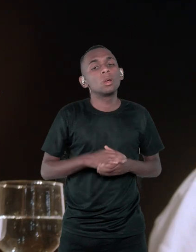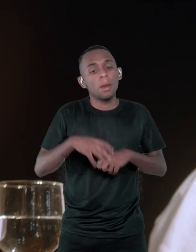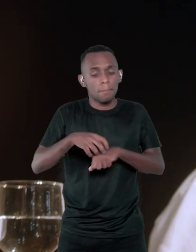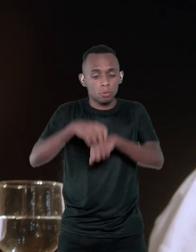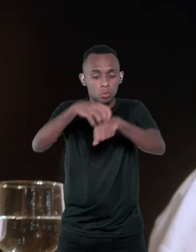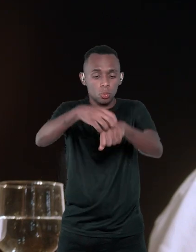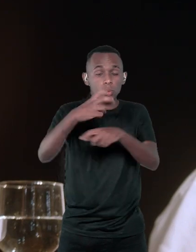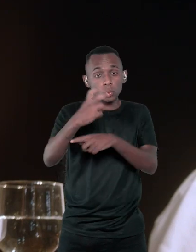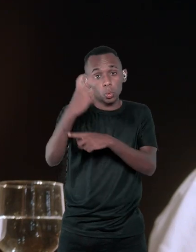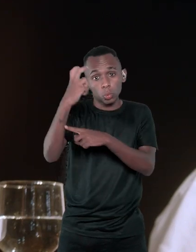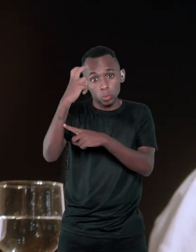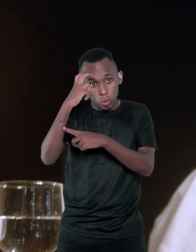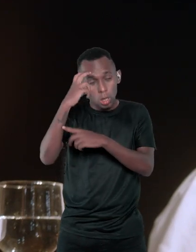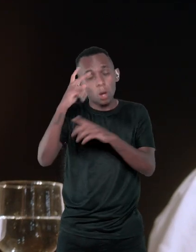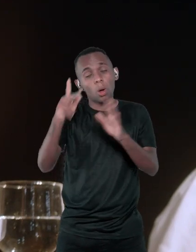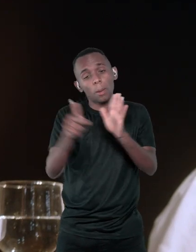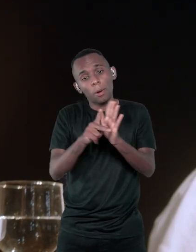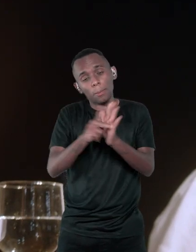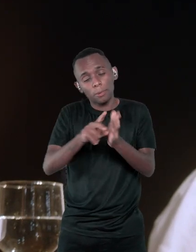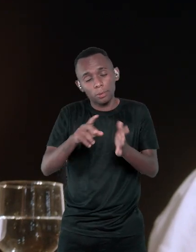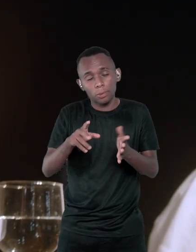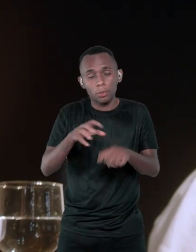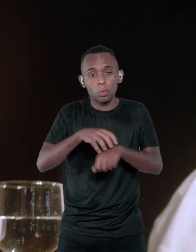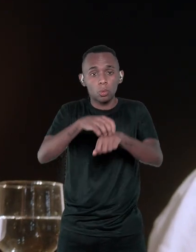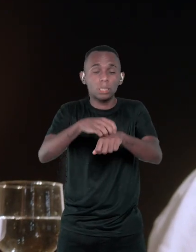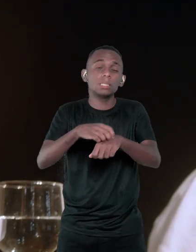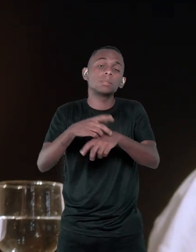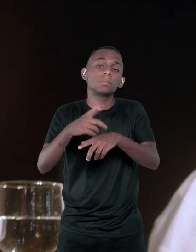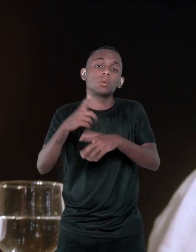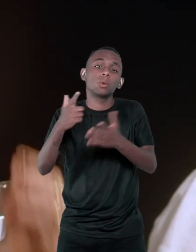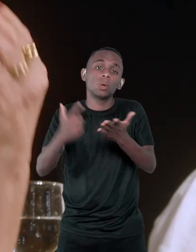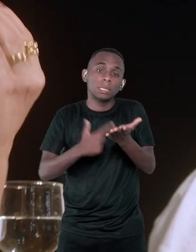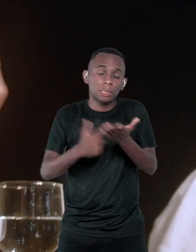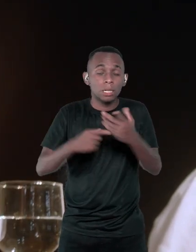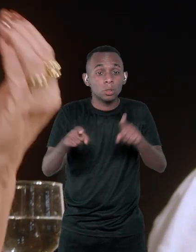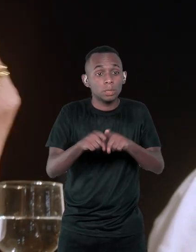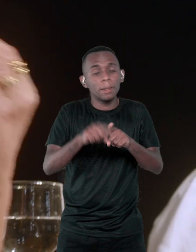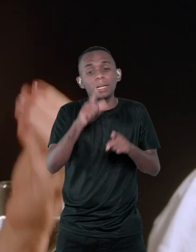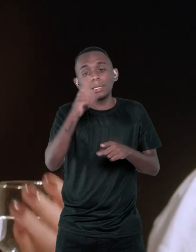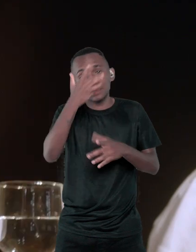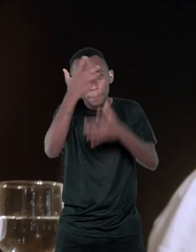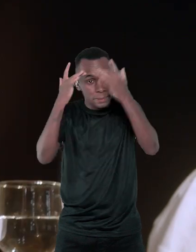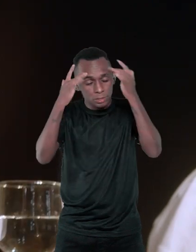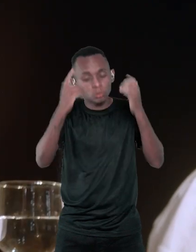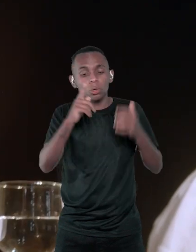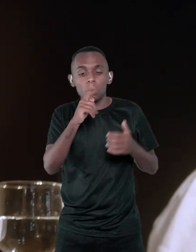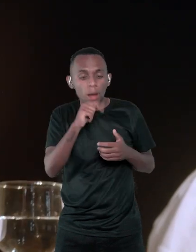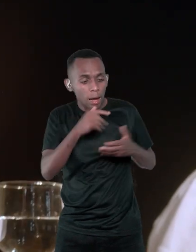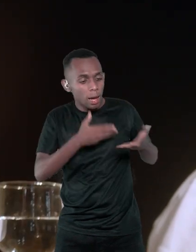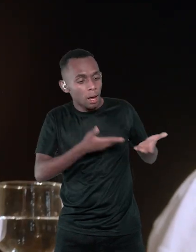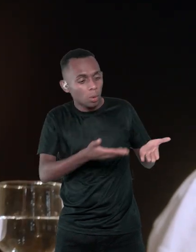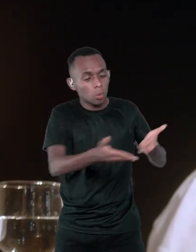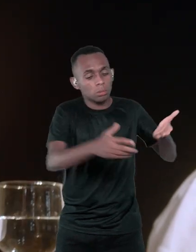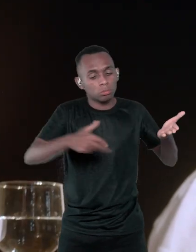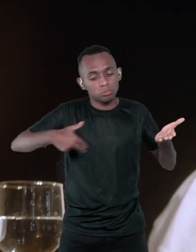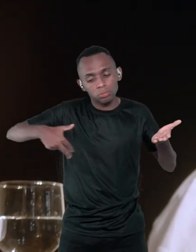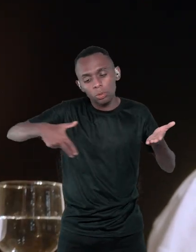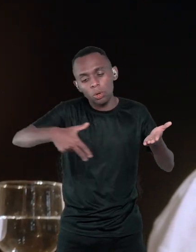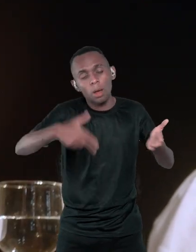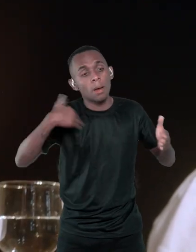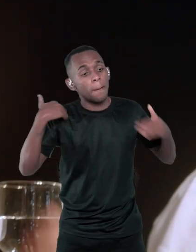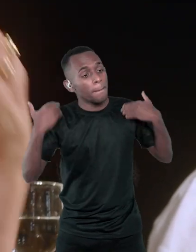turismo cultural, de turismo literário, onde as pessoas vão caminhar pelo rio e receber nos seus celulares as informações de